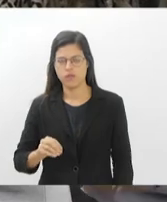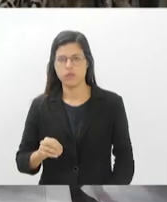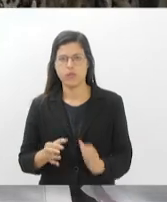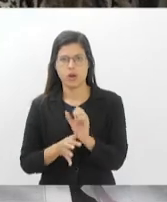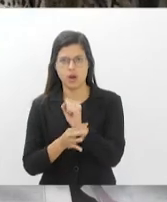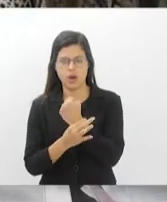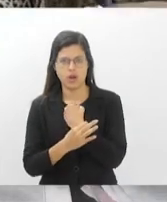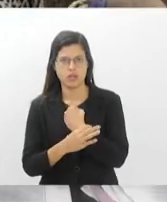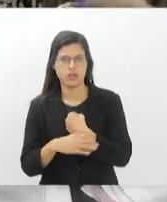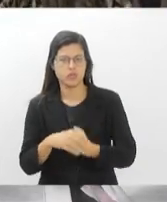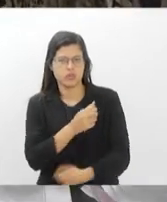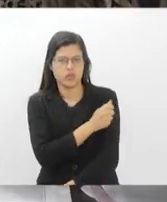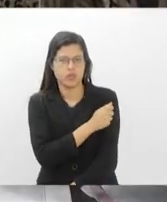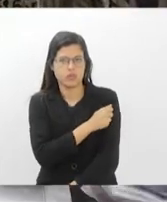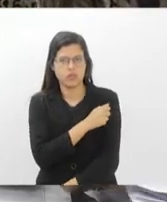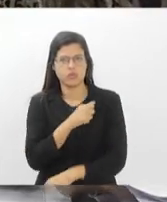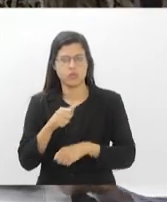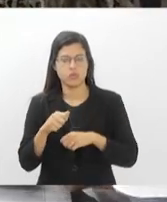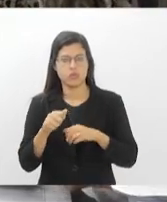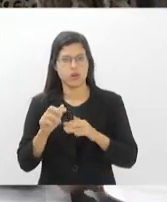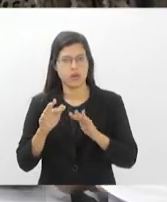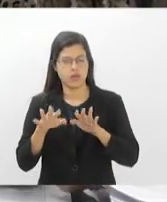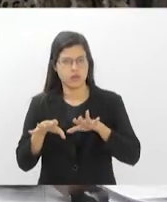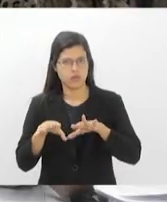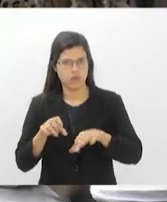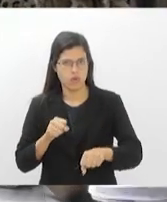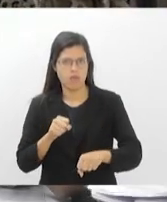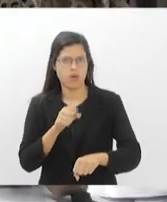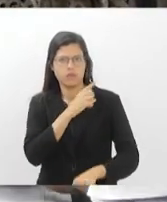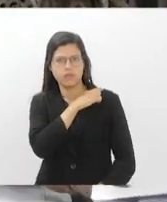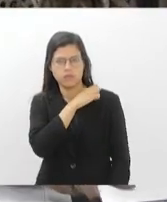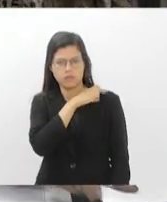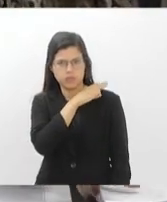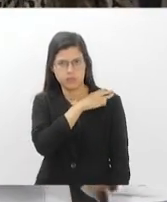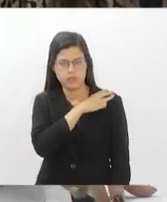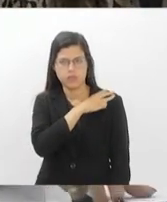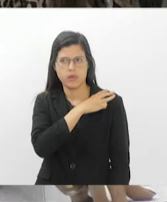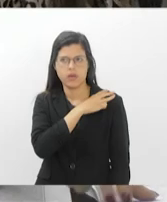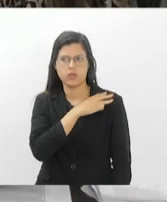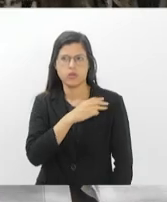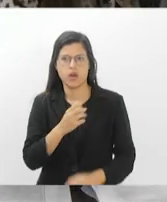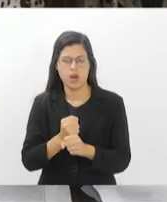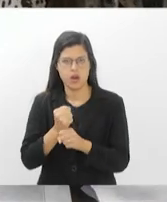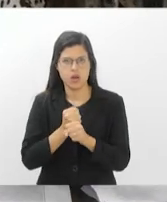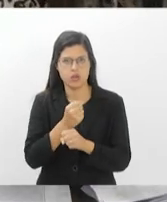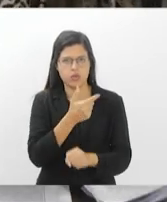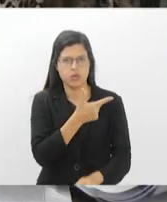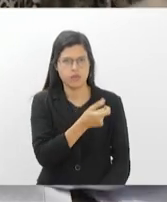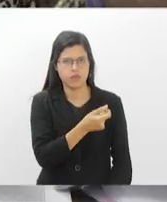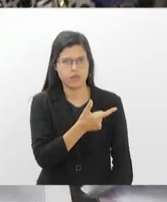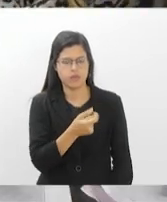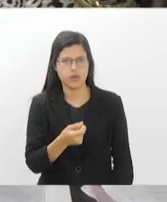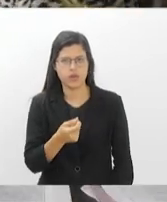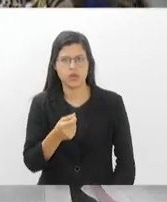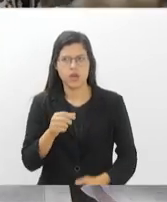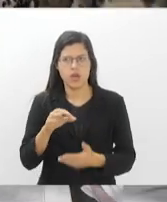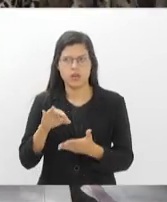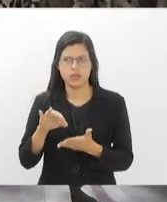estudantes concluintes do ensino médio na rede pública estadual de educação, no ano de 2020, a matricular-se no